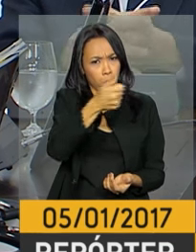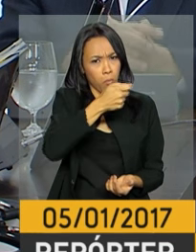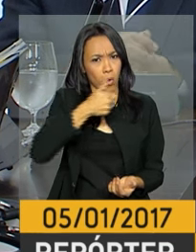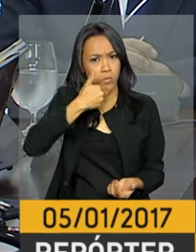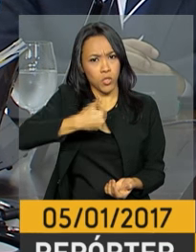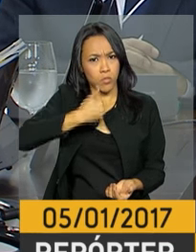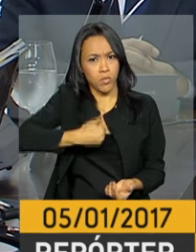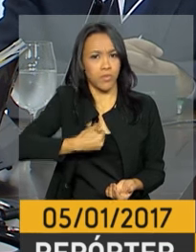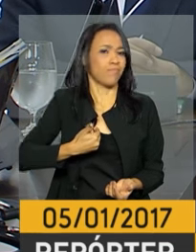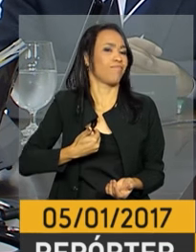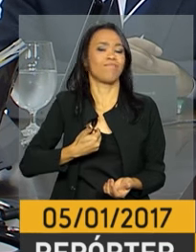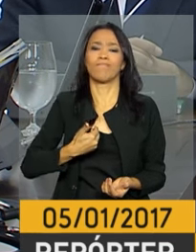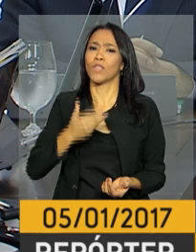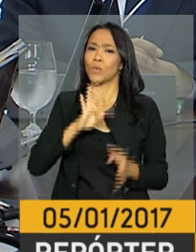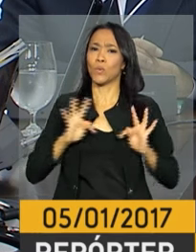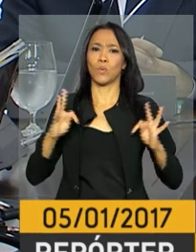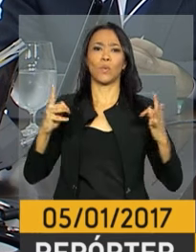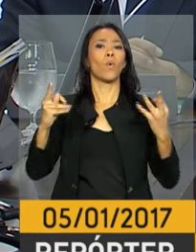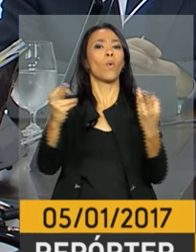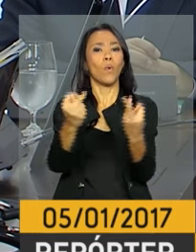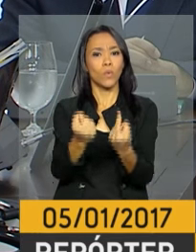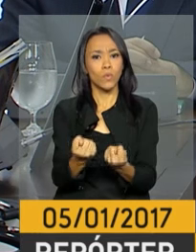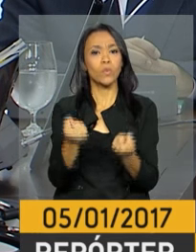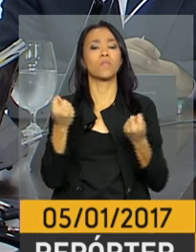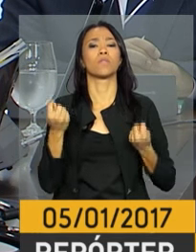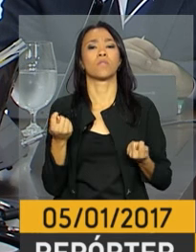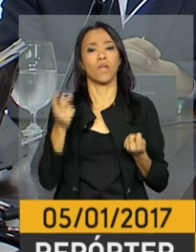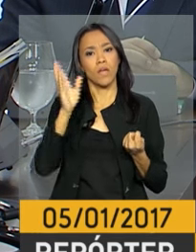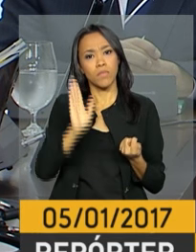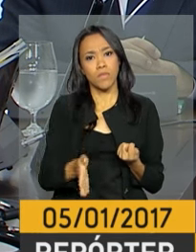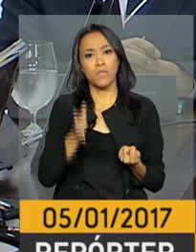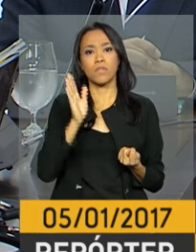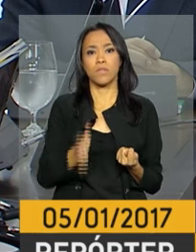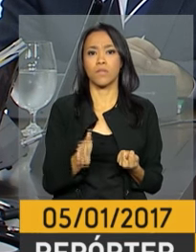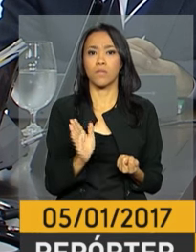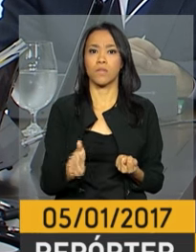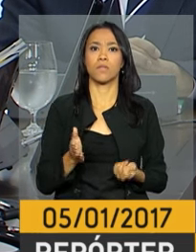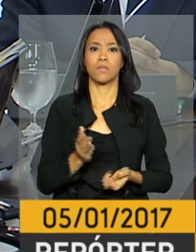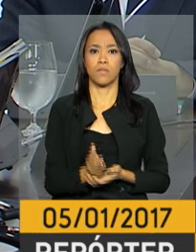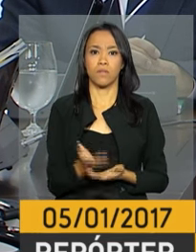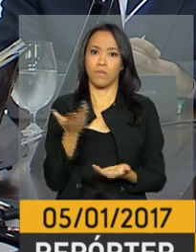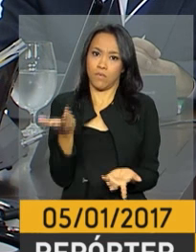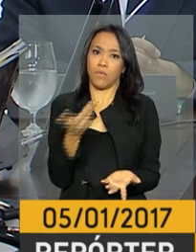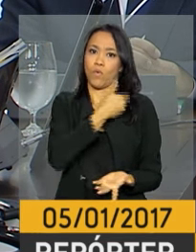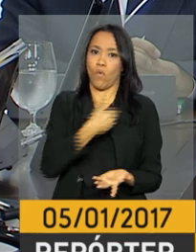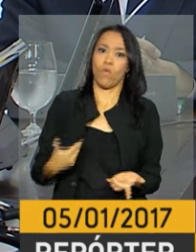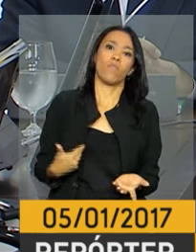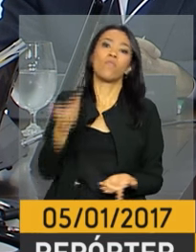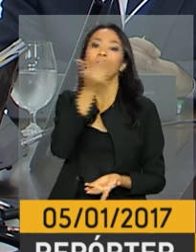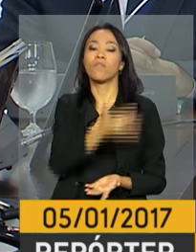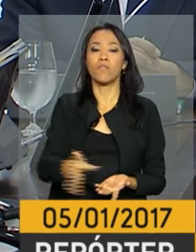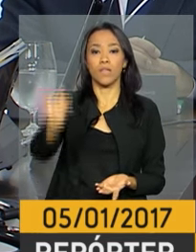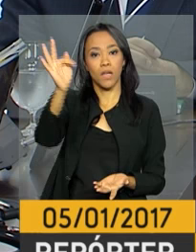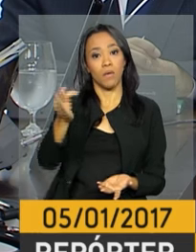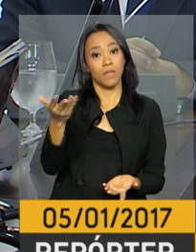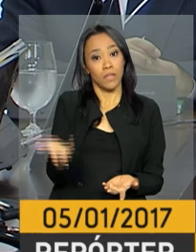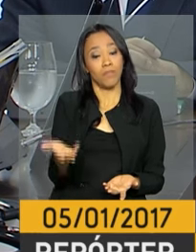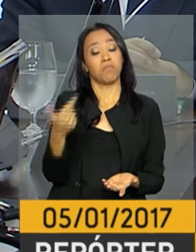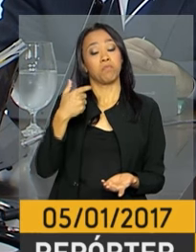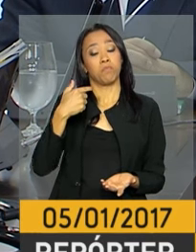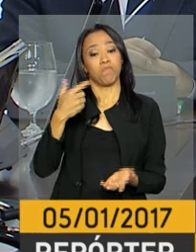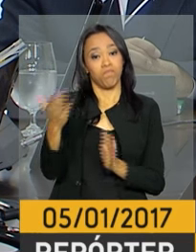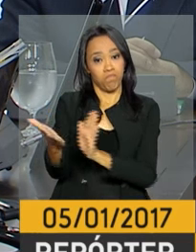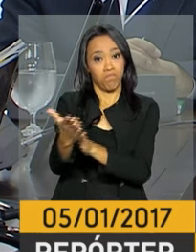estes pedidos todos eles atendidos pela pela união federal e naturalmente com um grande aplauso